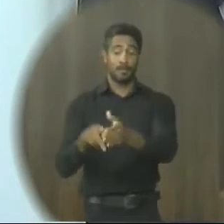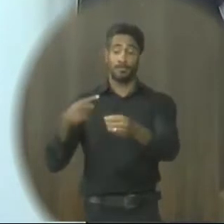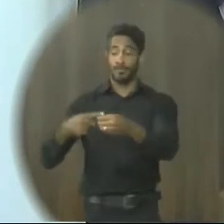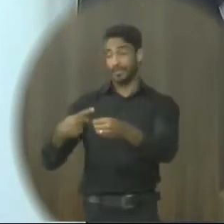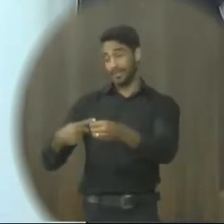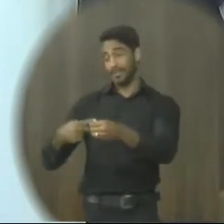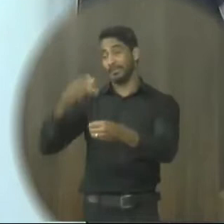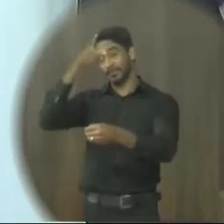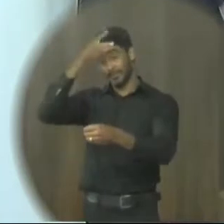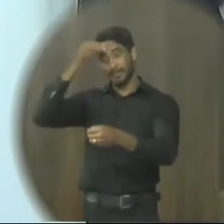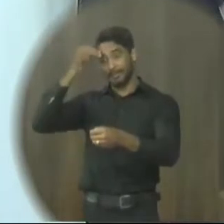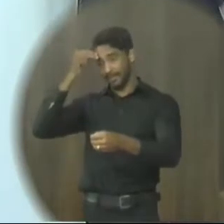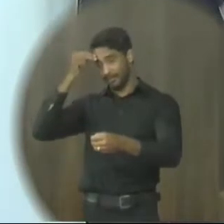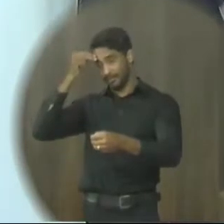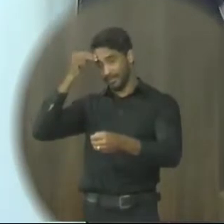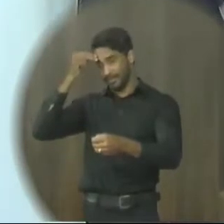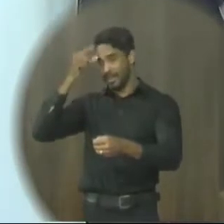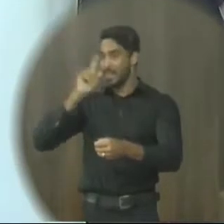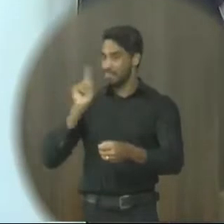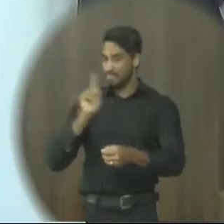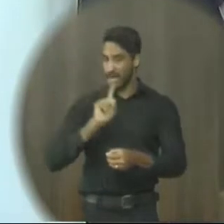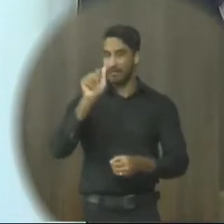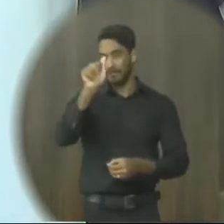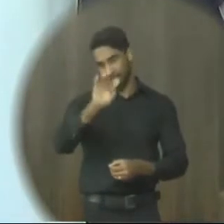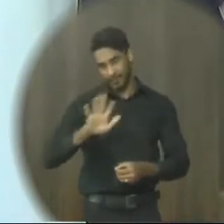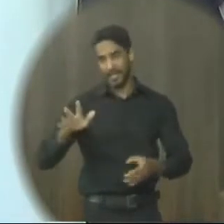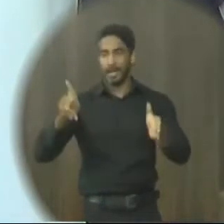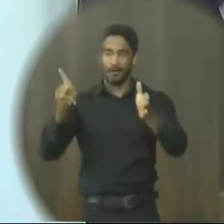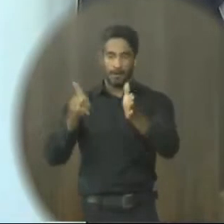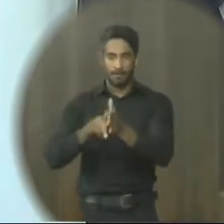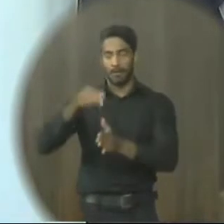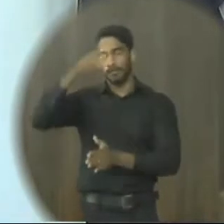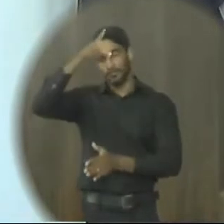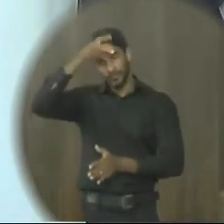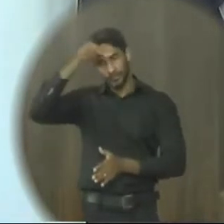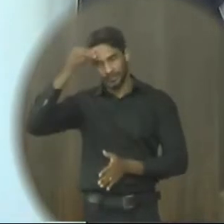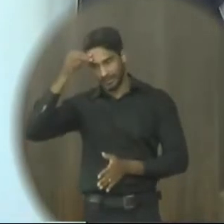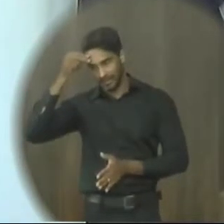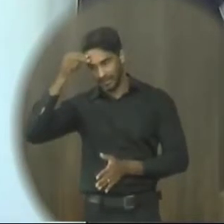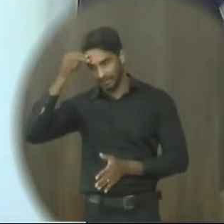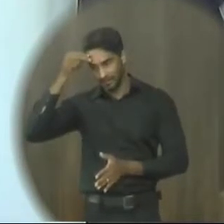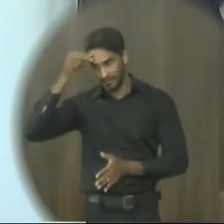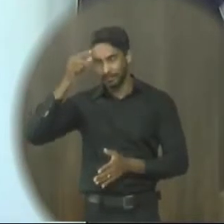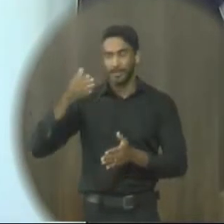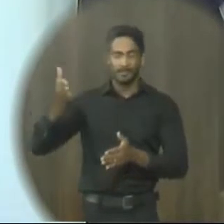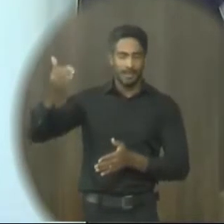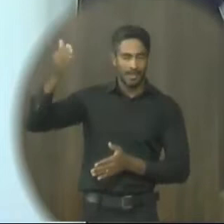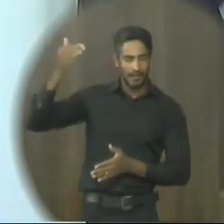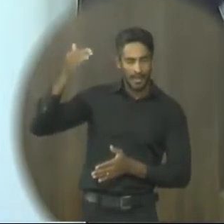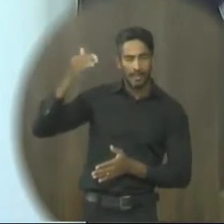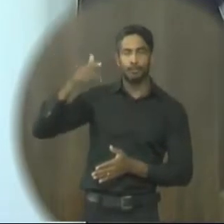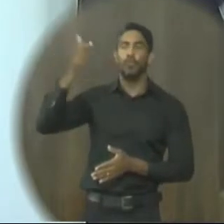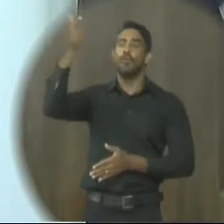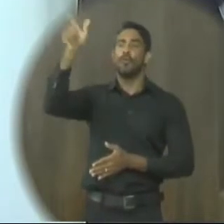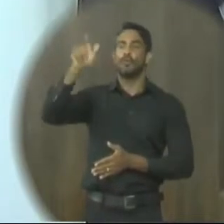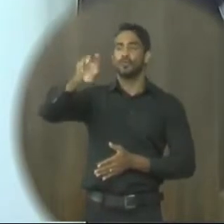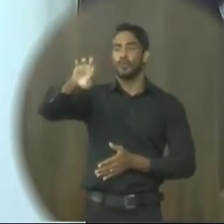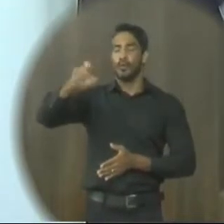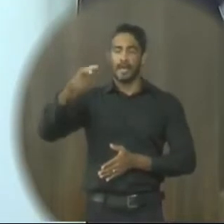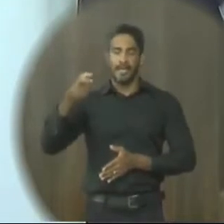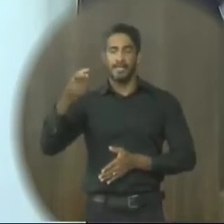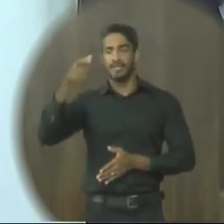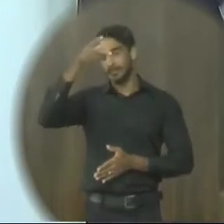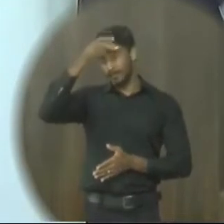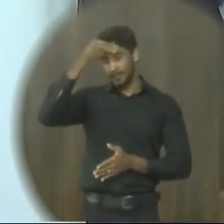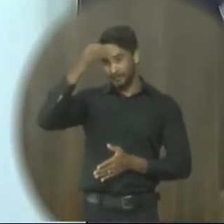é, ali não é terreno federal, não, é do município. Inclusive, ali na época de Zé Benedito, foi feito um loteamento,